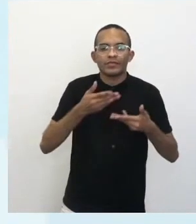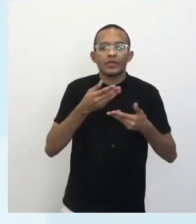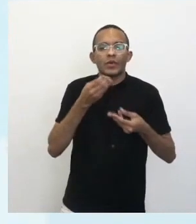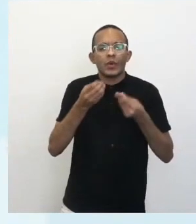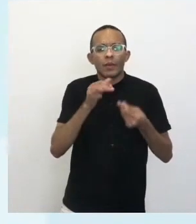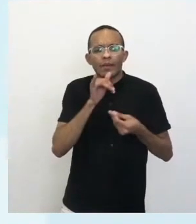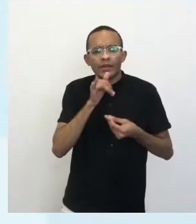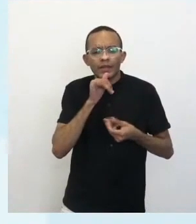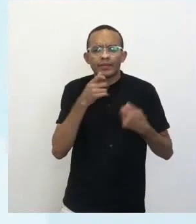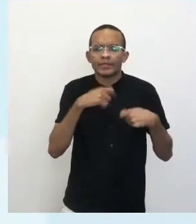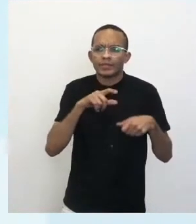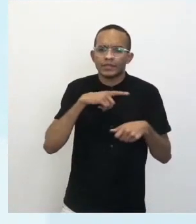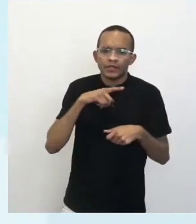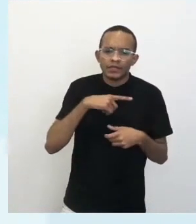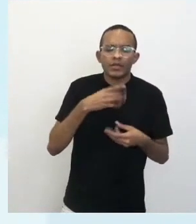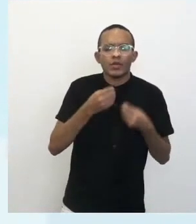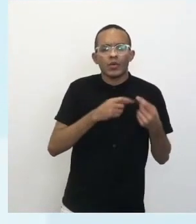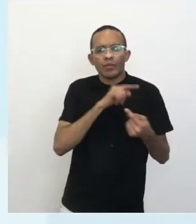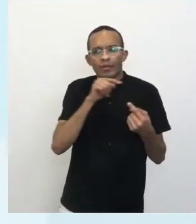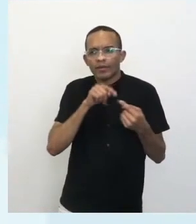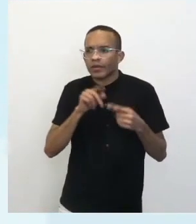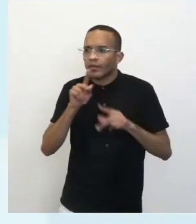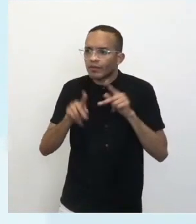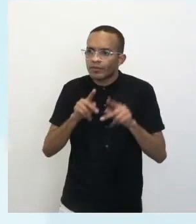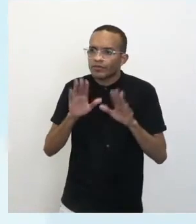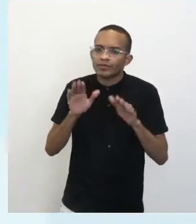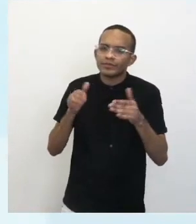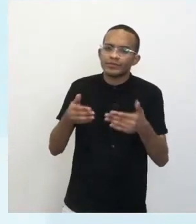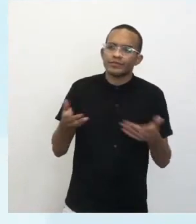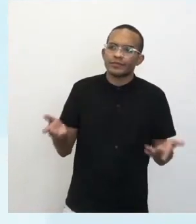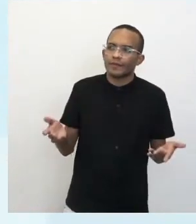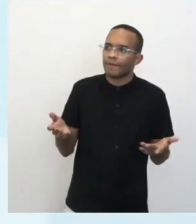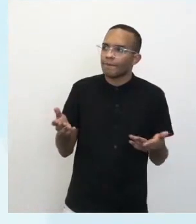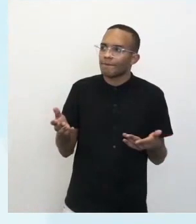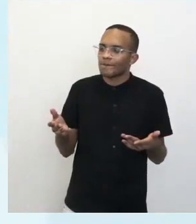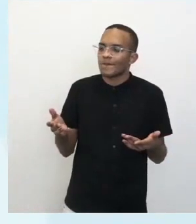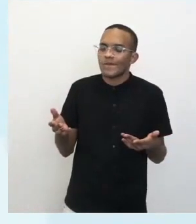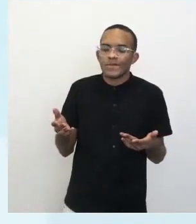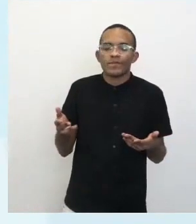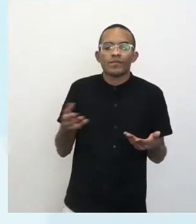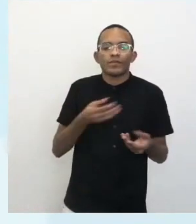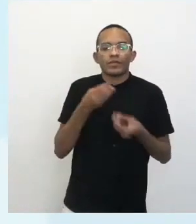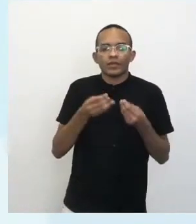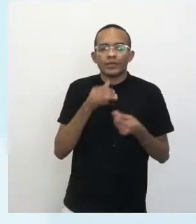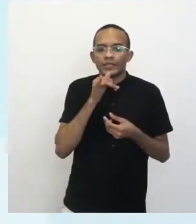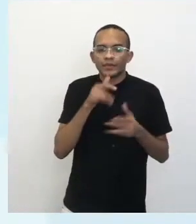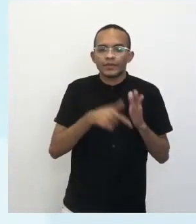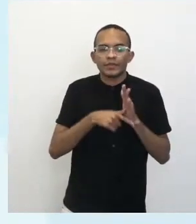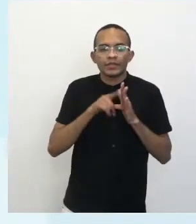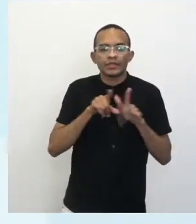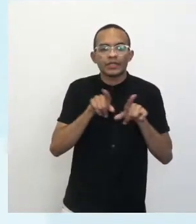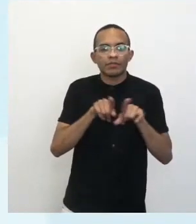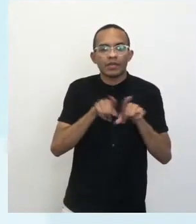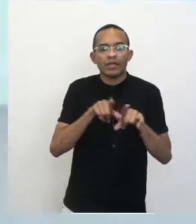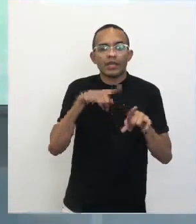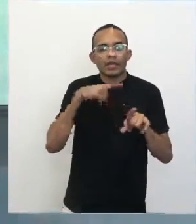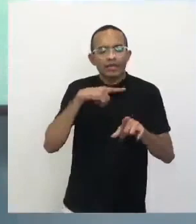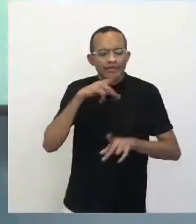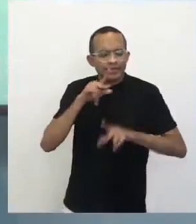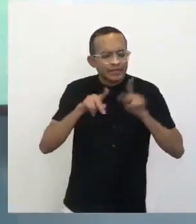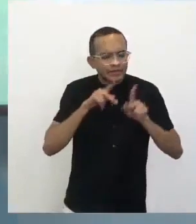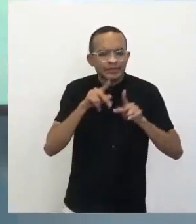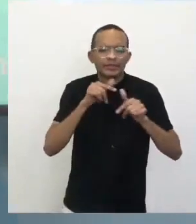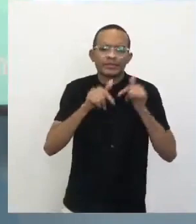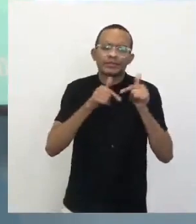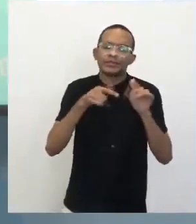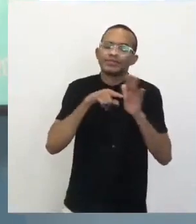formato ele tem que ter, como que eu vou atingir meu público-alvo, o que eu tenho que saber sobre o meu público-alvo antes. Então, tem todo também um trabalho de